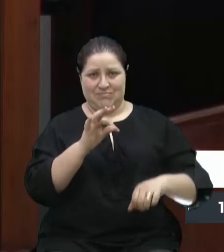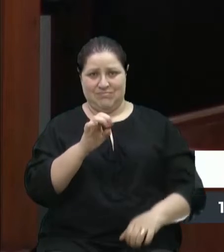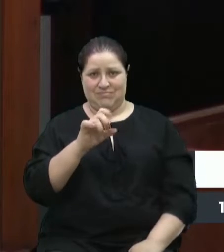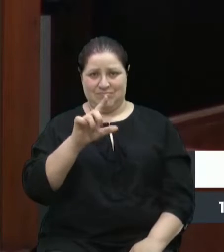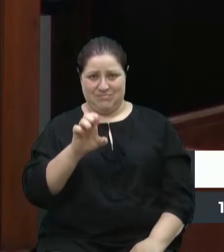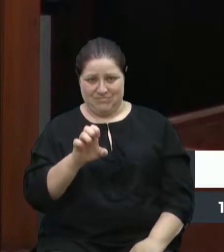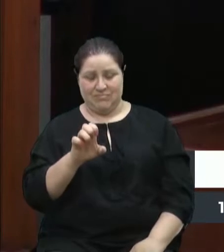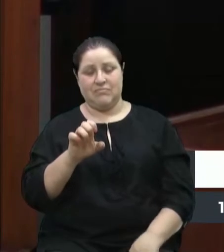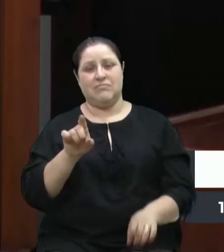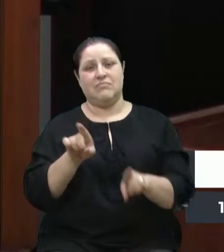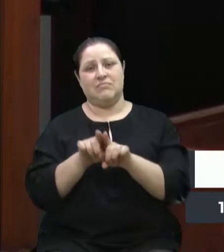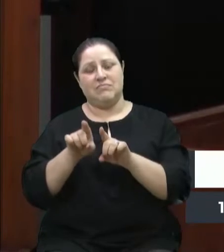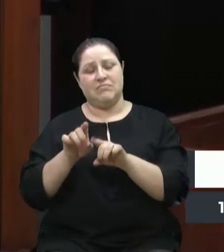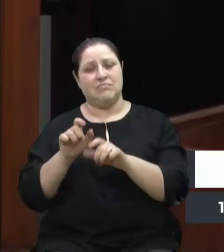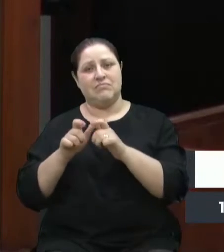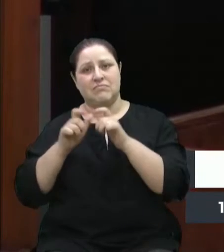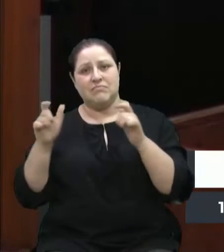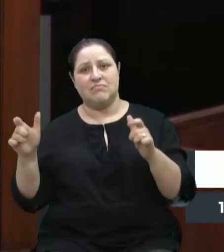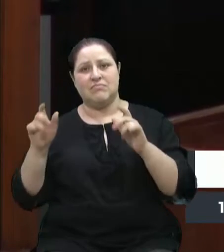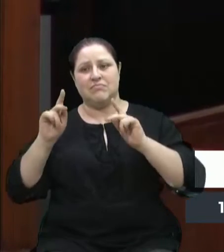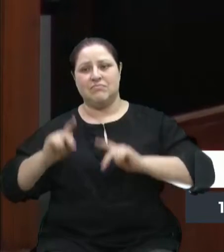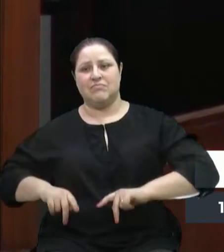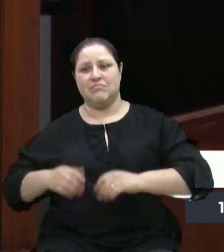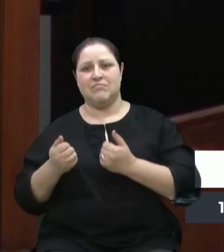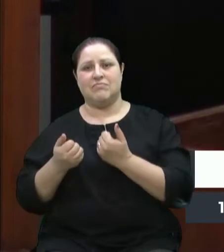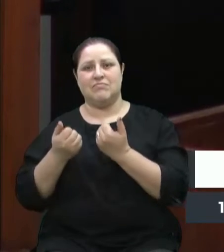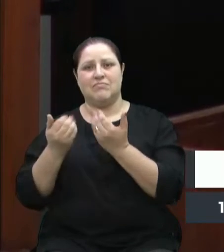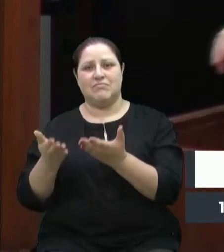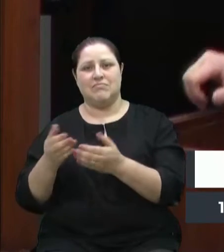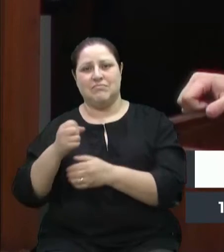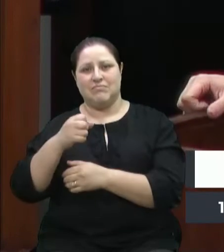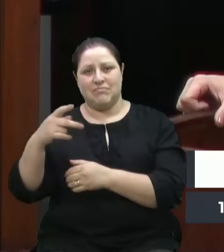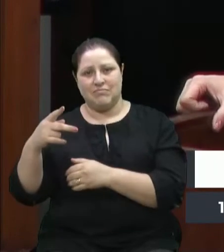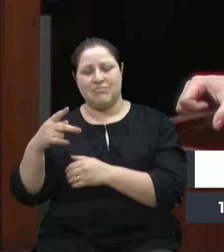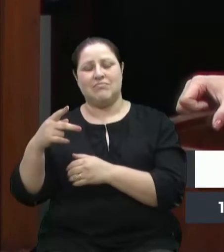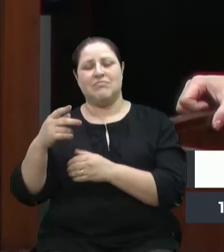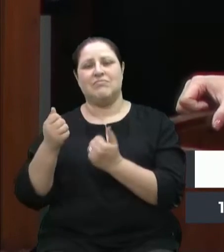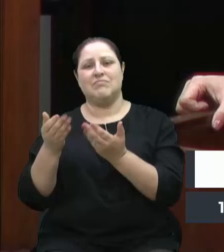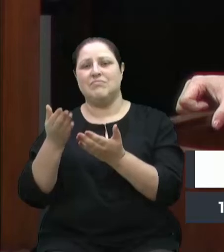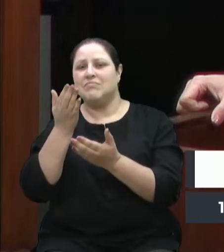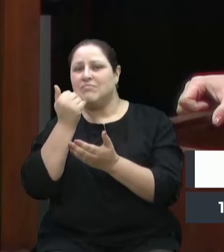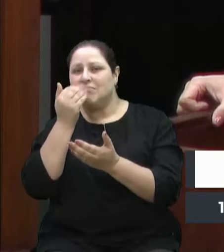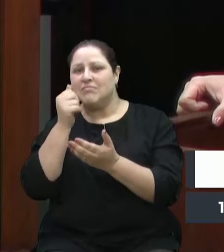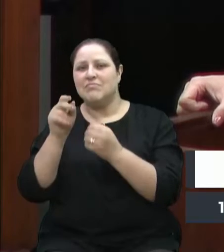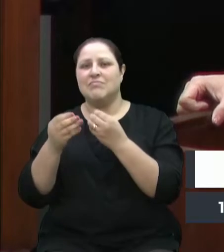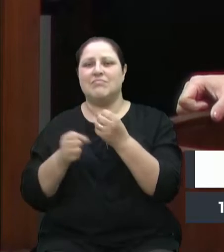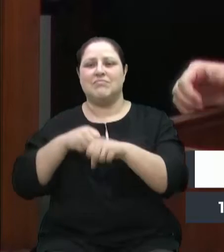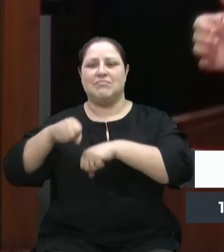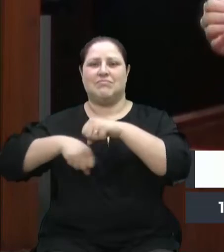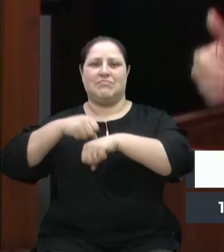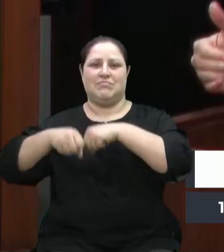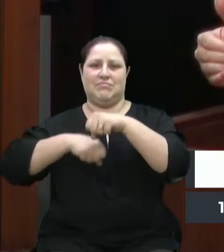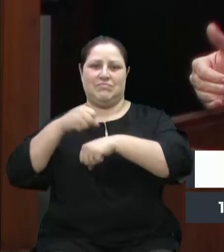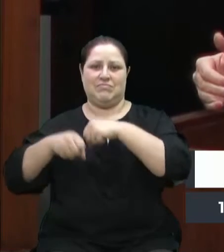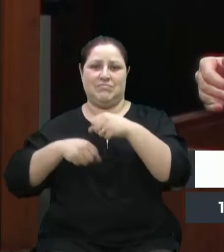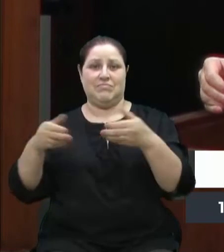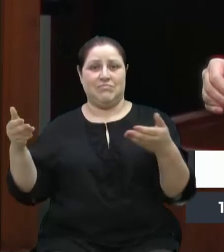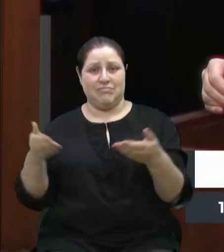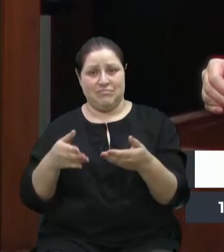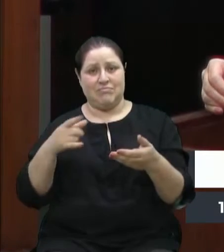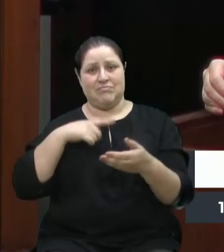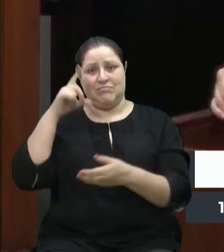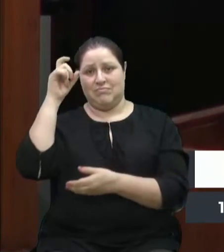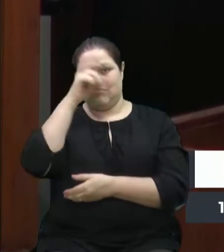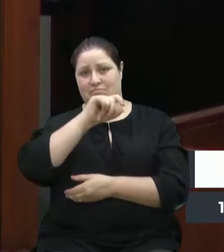pessoas que entregam, né, comida através de aplicativos de bicicleta. E hoje, vereadora, a gente tem uma